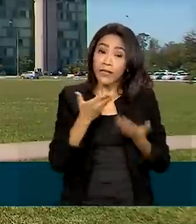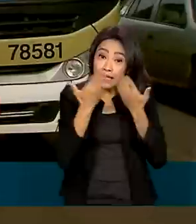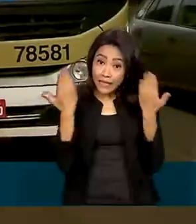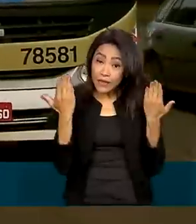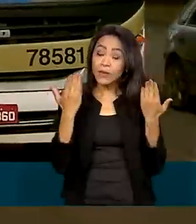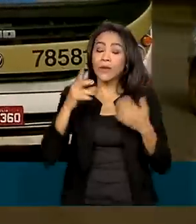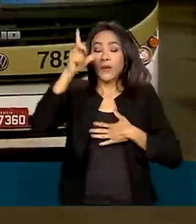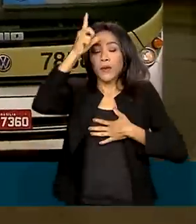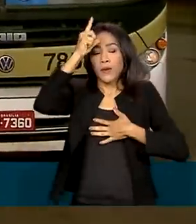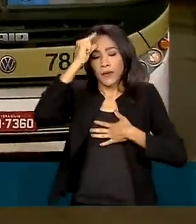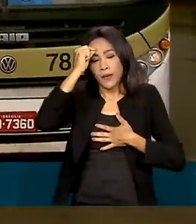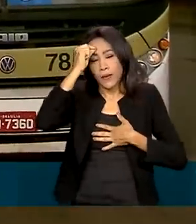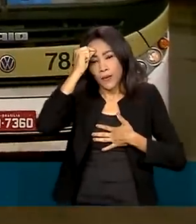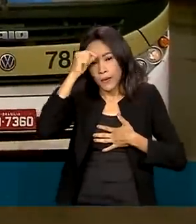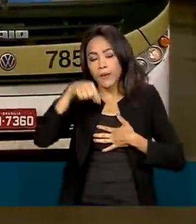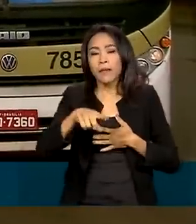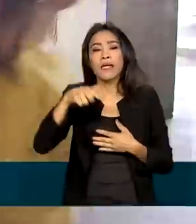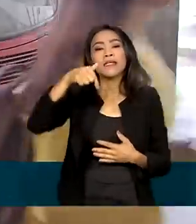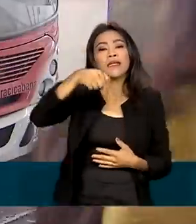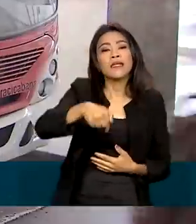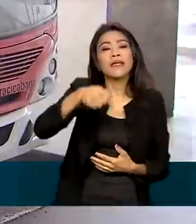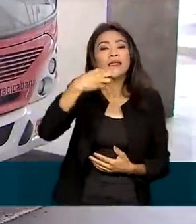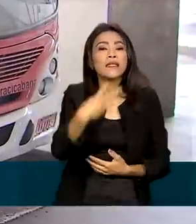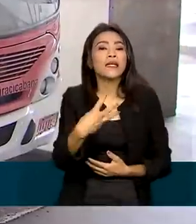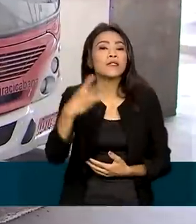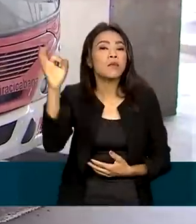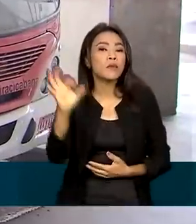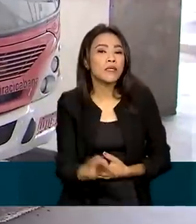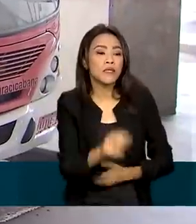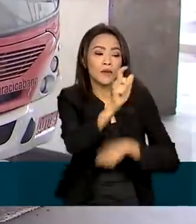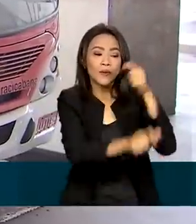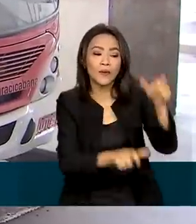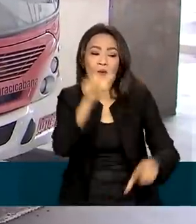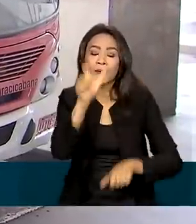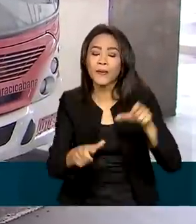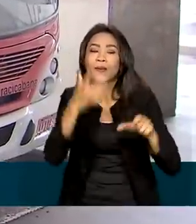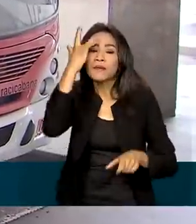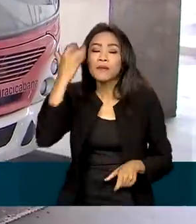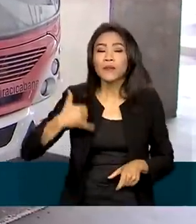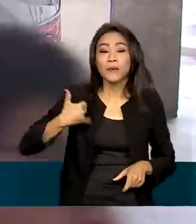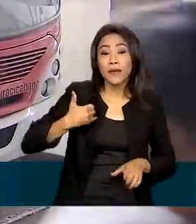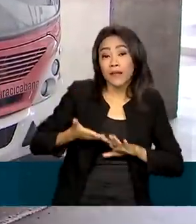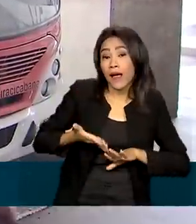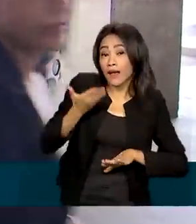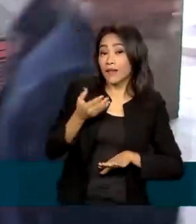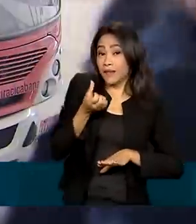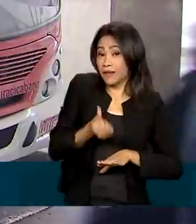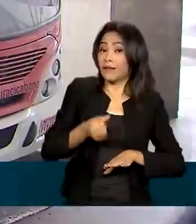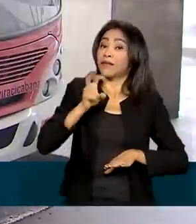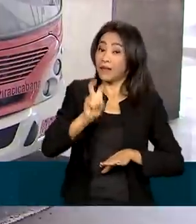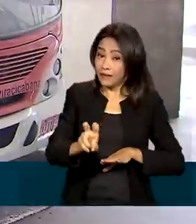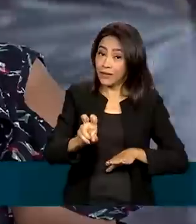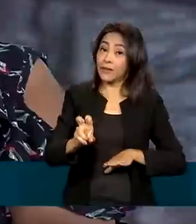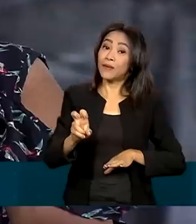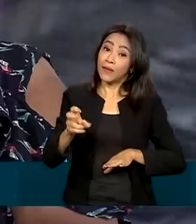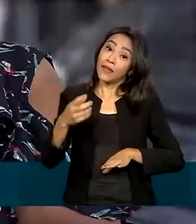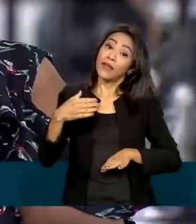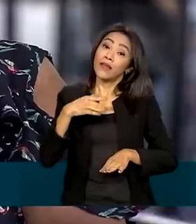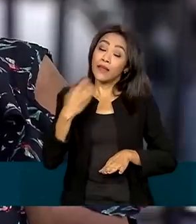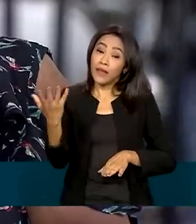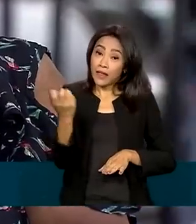tranquilidade para 73% dos cidadãos brasileiros com mais de 65 anos, que ganham